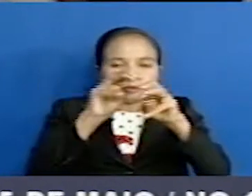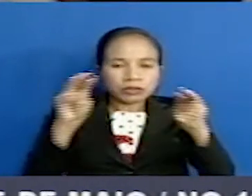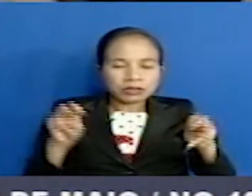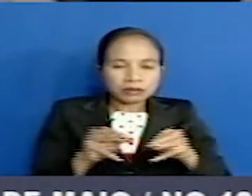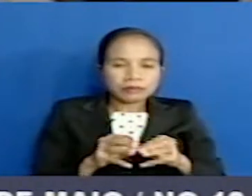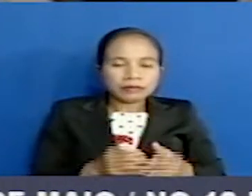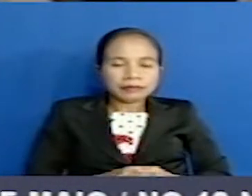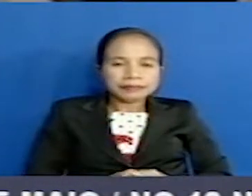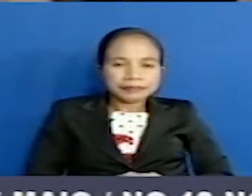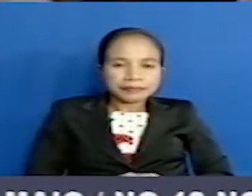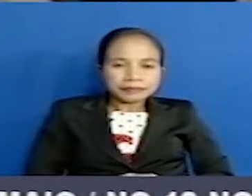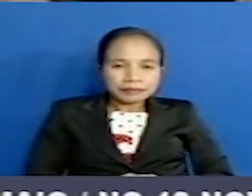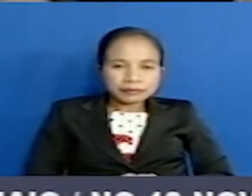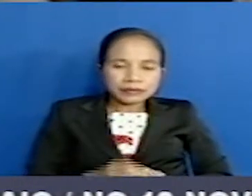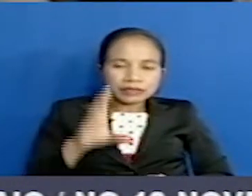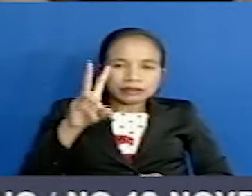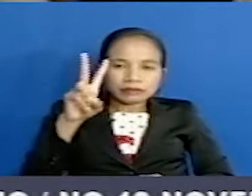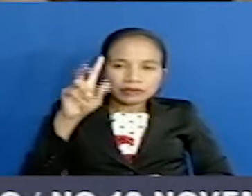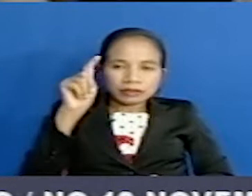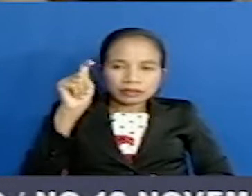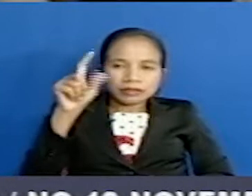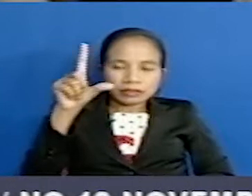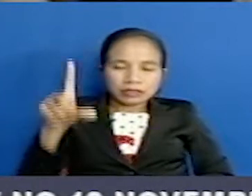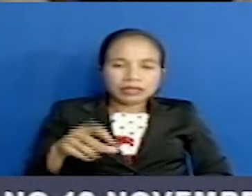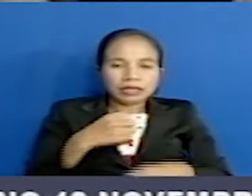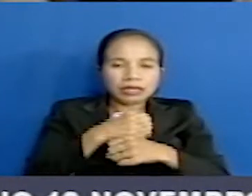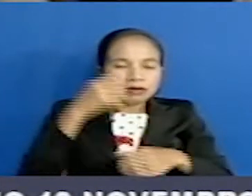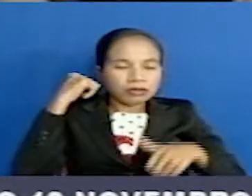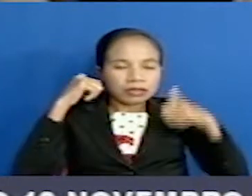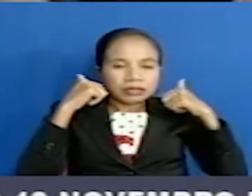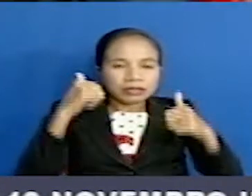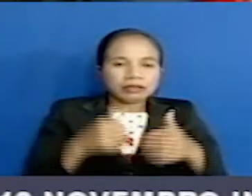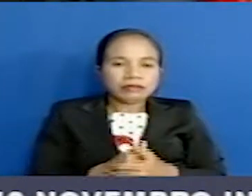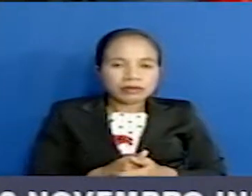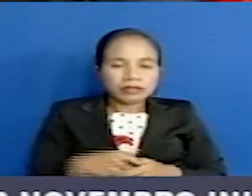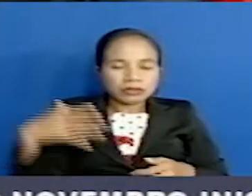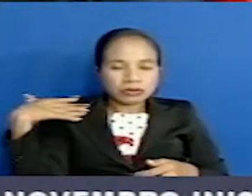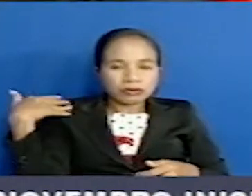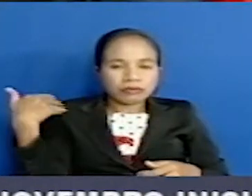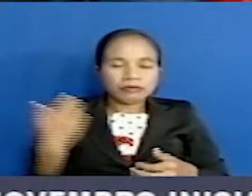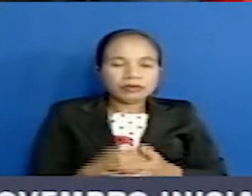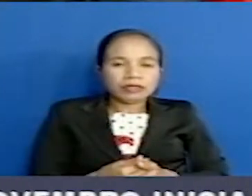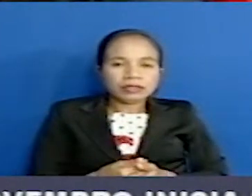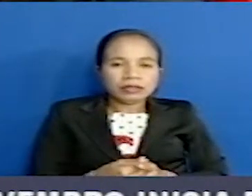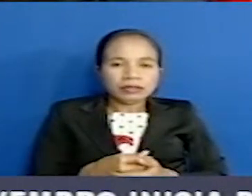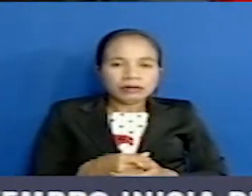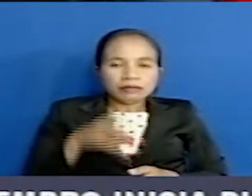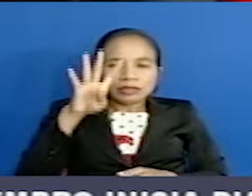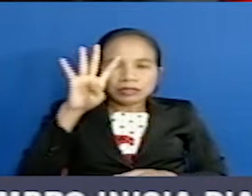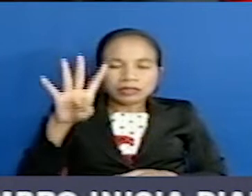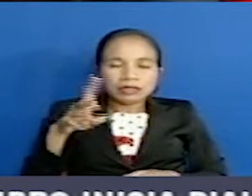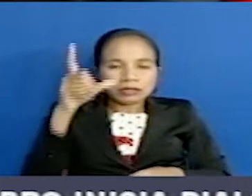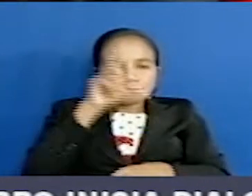Segunda-feira semana na Juventude Cruz Vermelha Timor-Leste halau atividade de intercâmbio Juventude Produtivo Badalahat